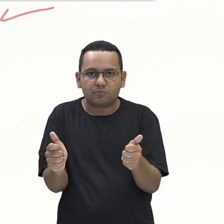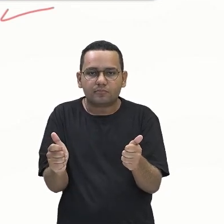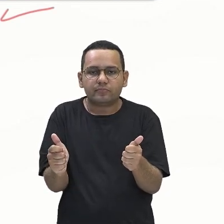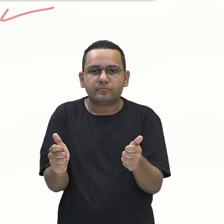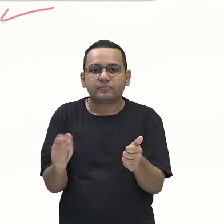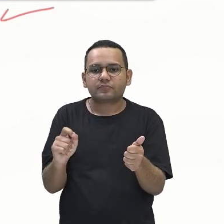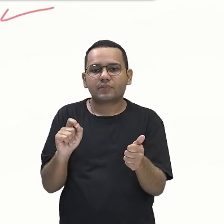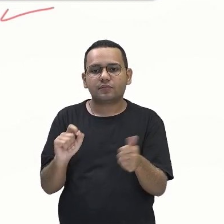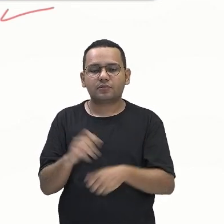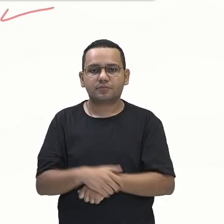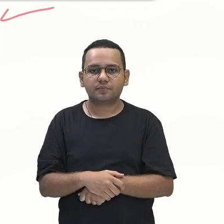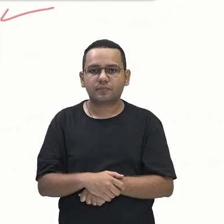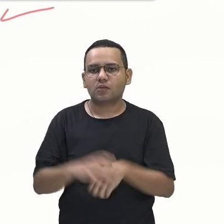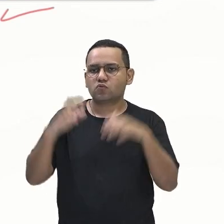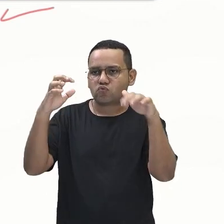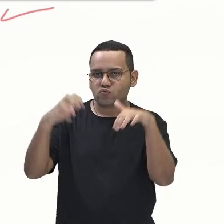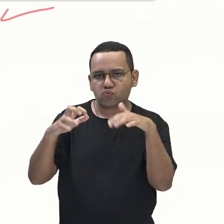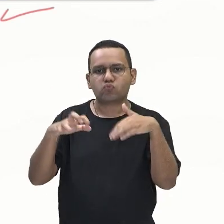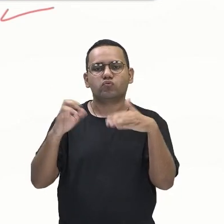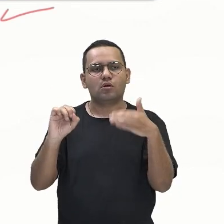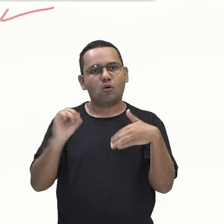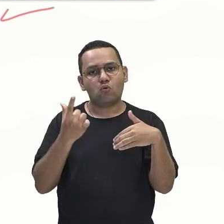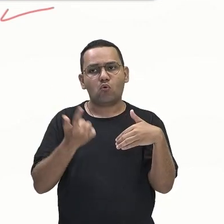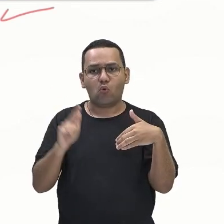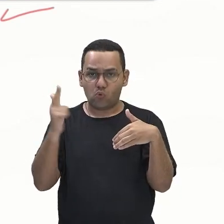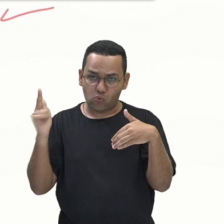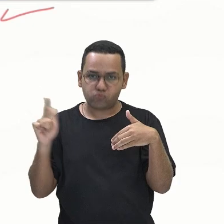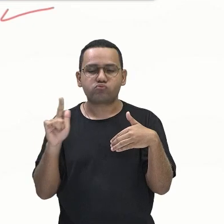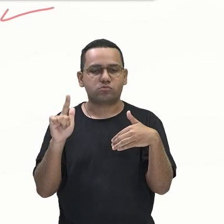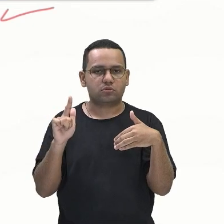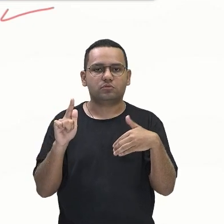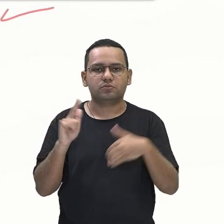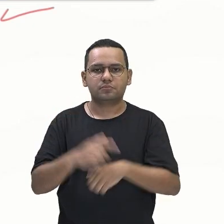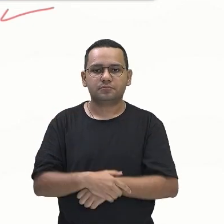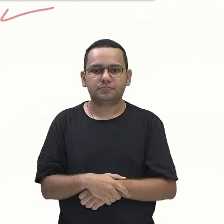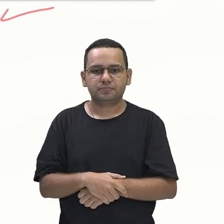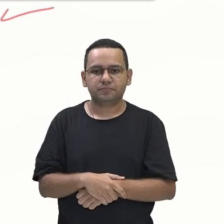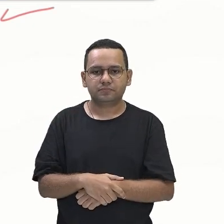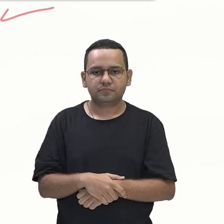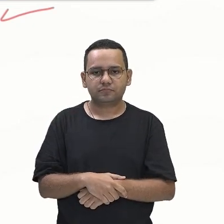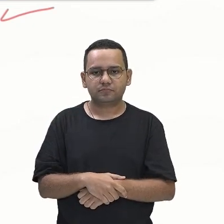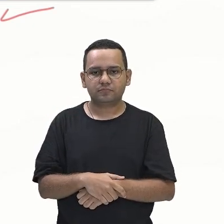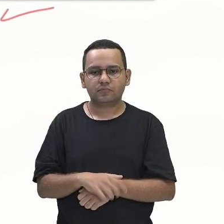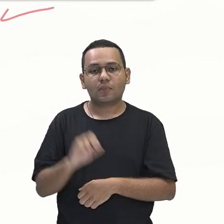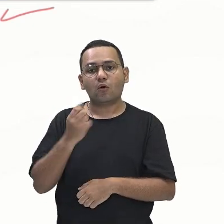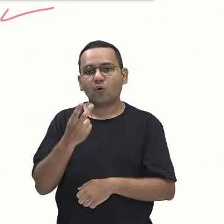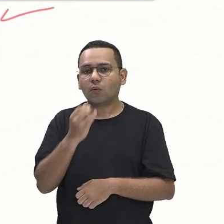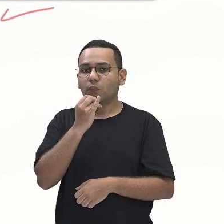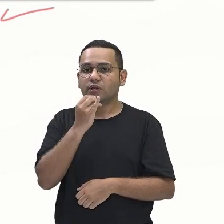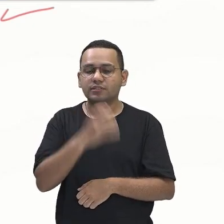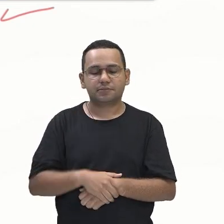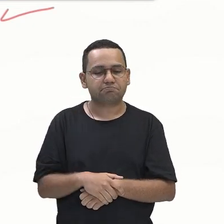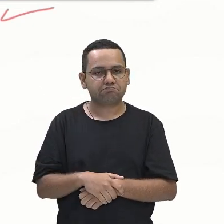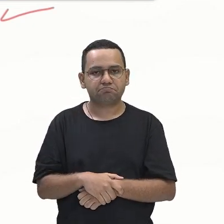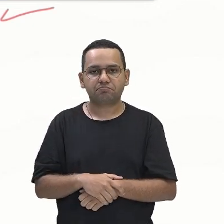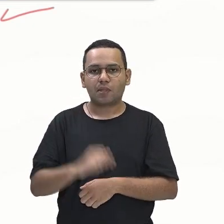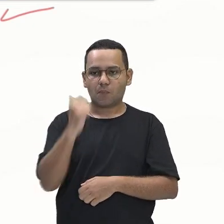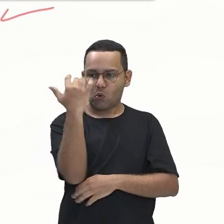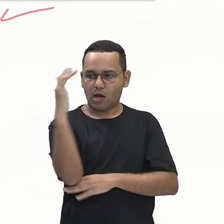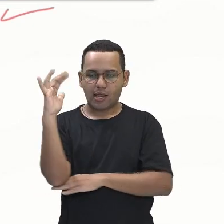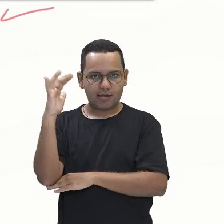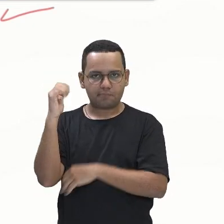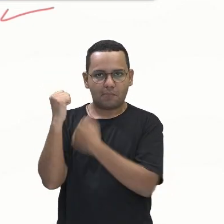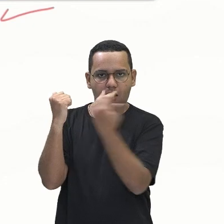causada aí por chuvas, quem sabe, ou pela própria perda de vegetação desse ambiente que segurava